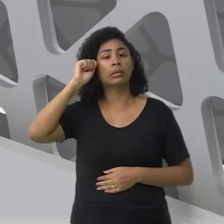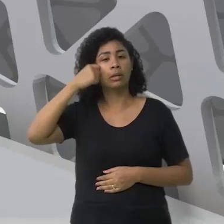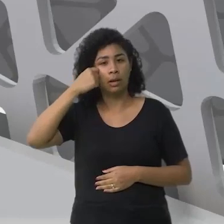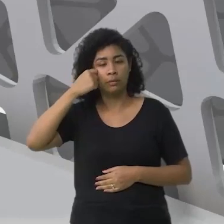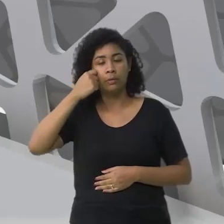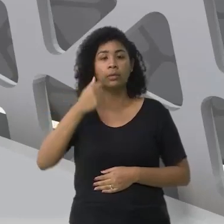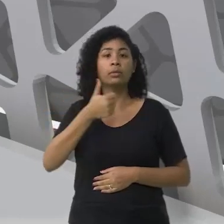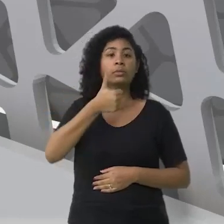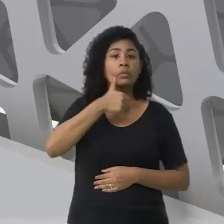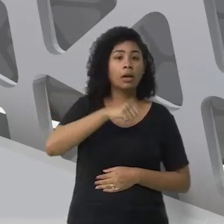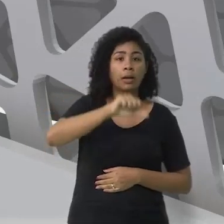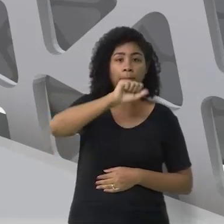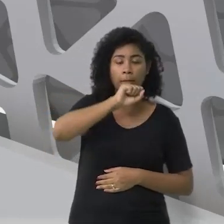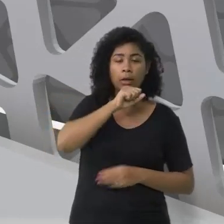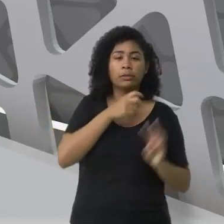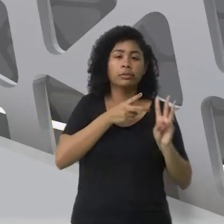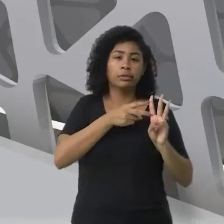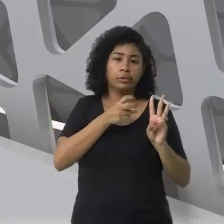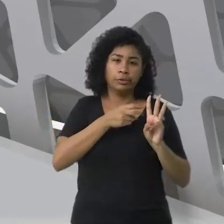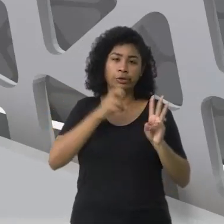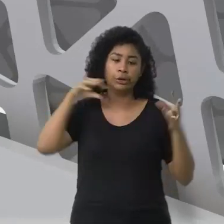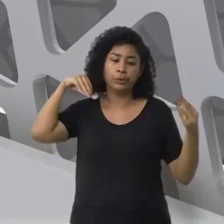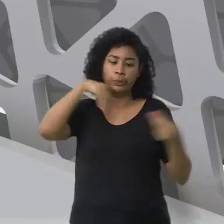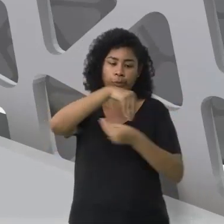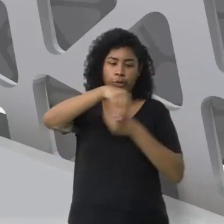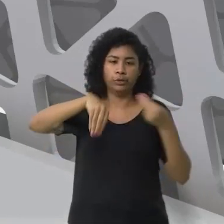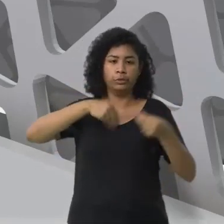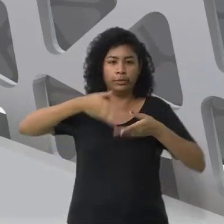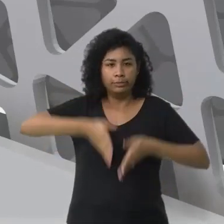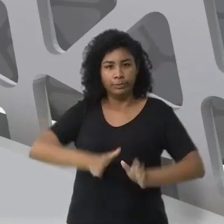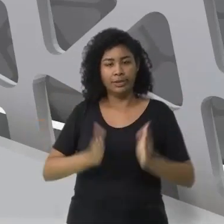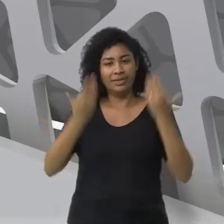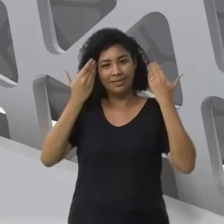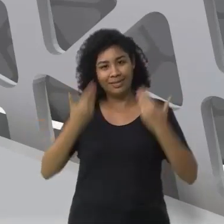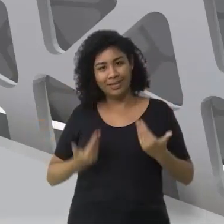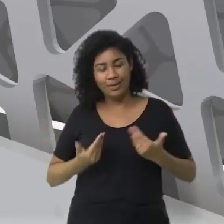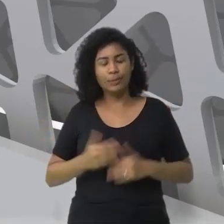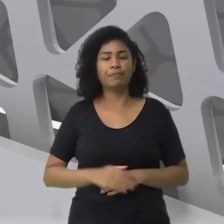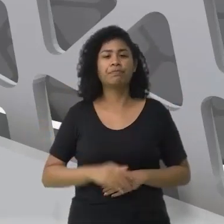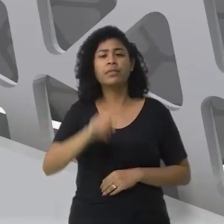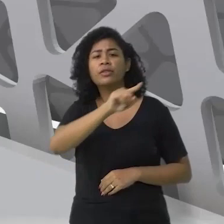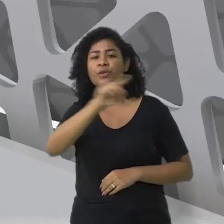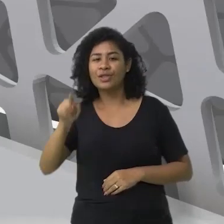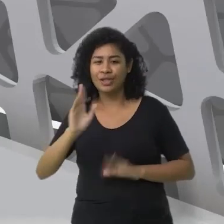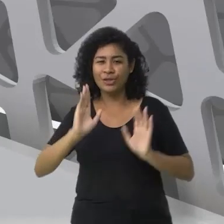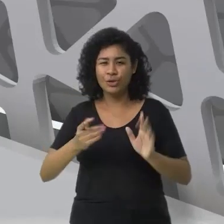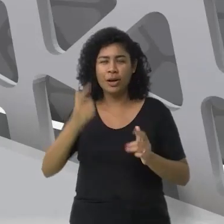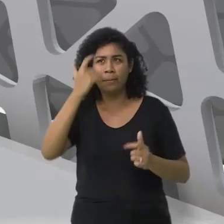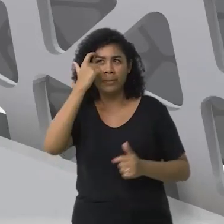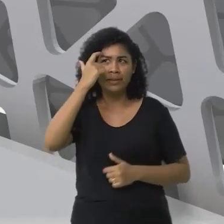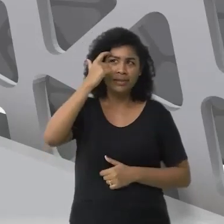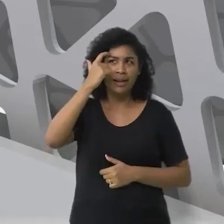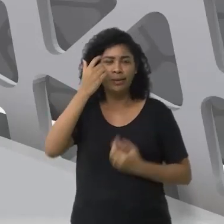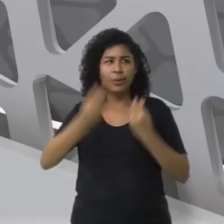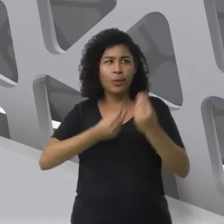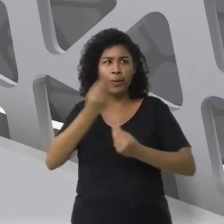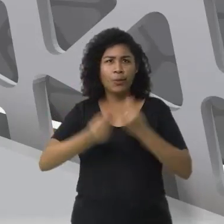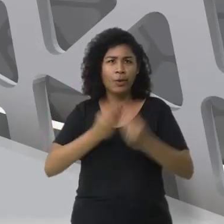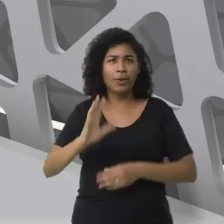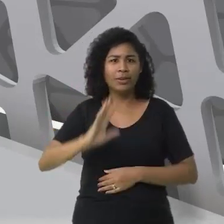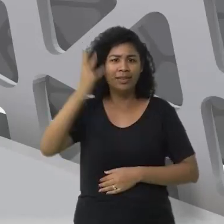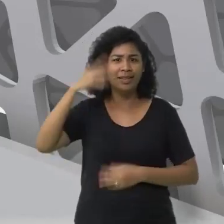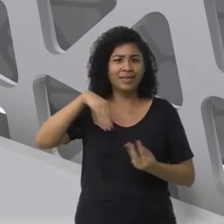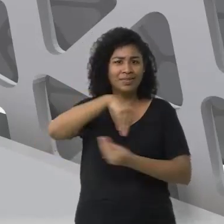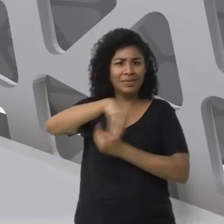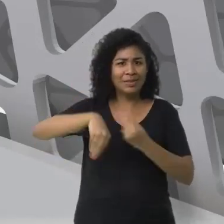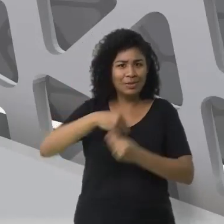mãe na parte indígena. E vocês, já se perguntaram como é que ocorre essa mistura aí de vocês? Também nós